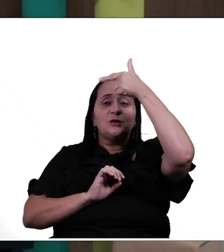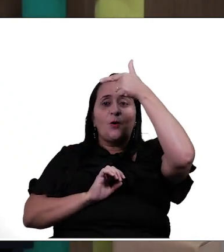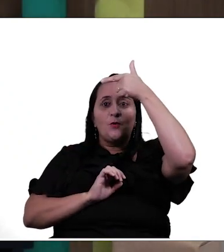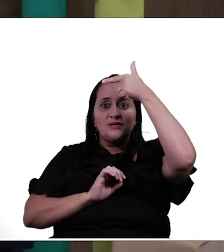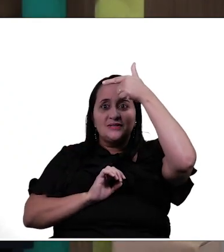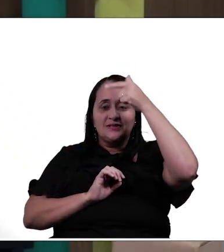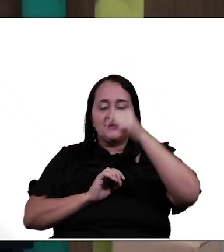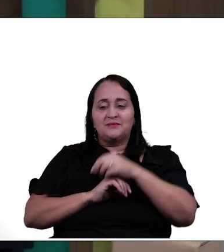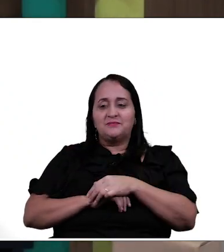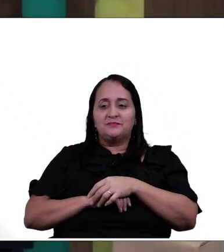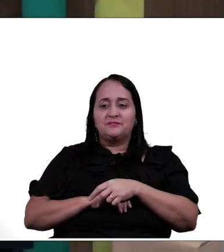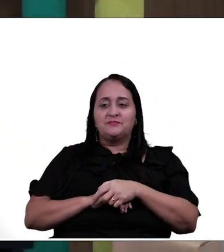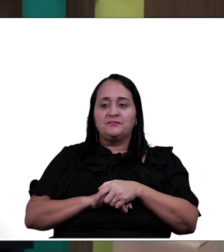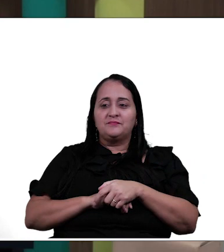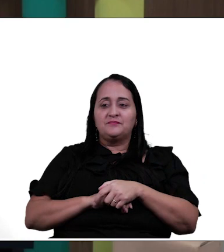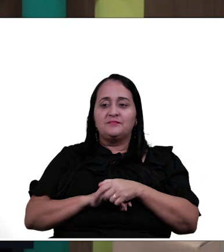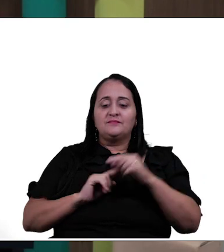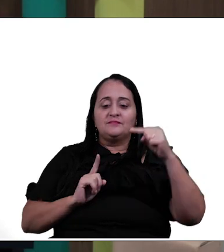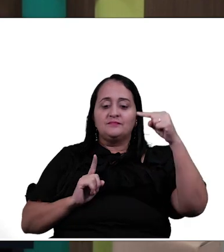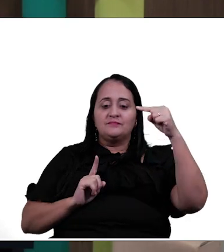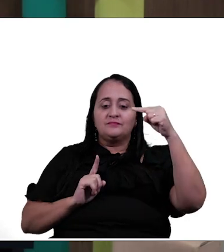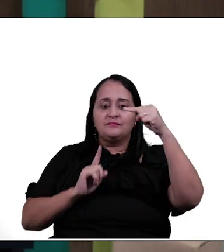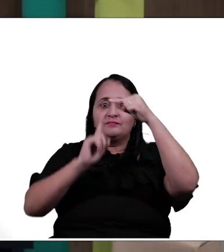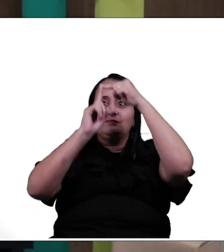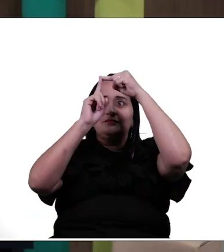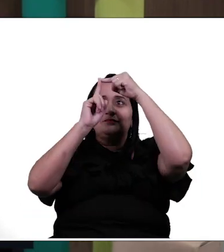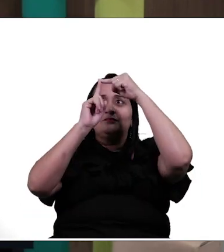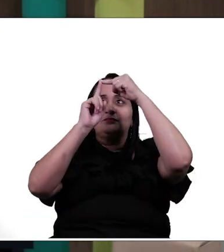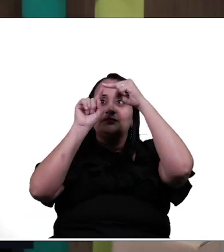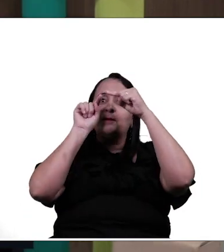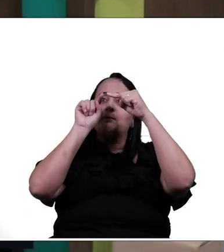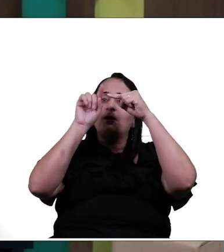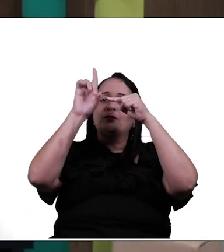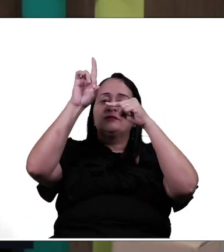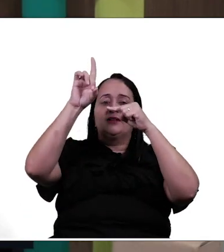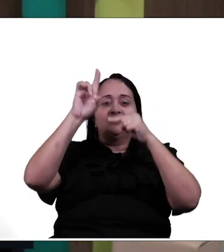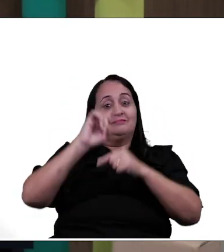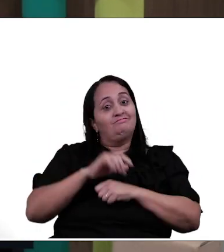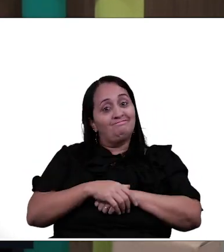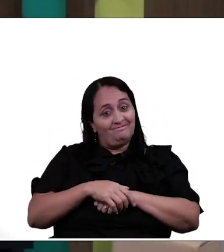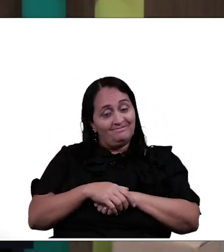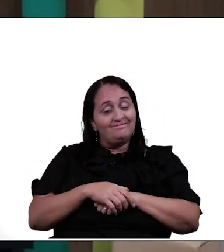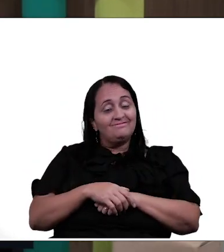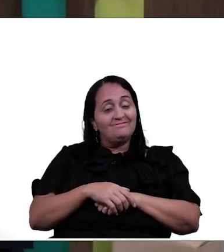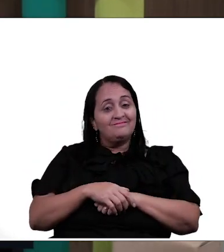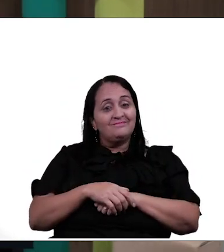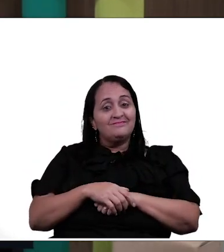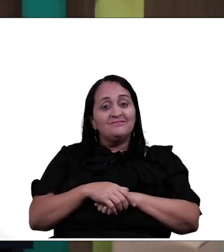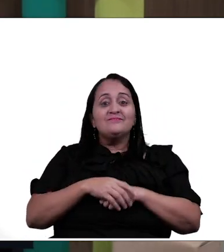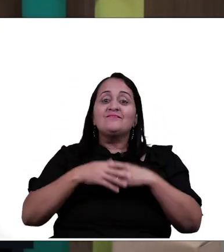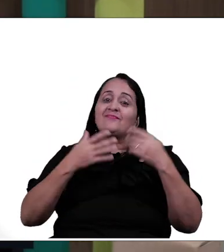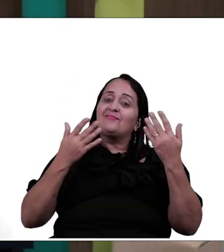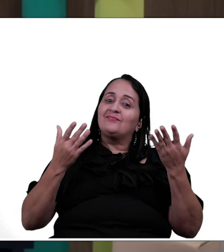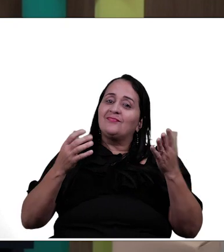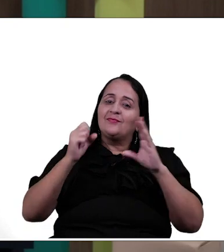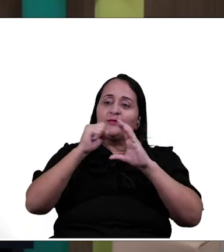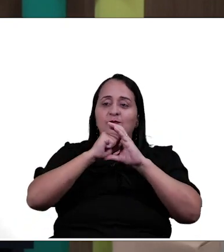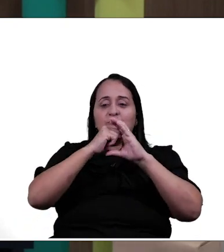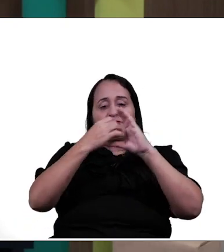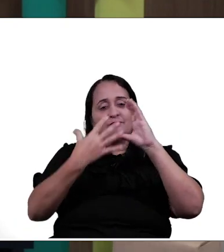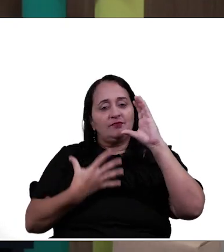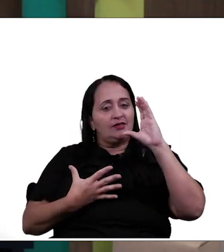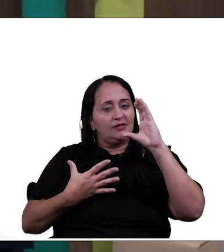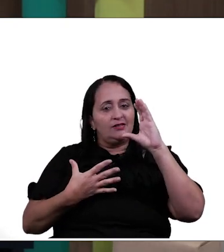1. 6 sobre 1 é um número racional. Ele está escrito na forma de uma